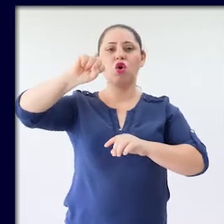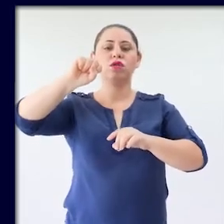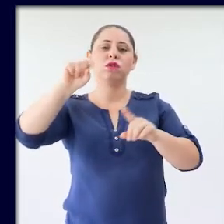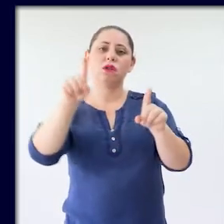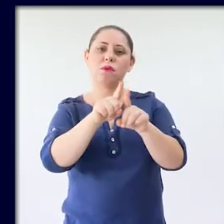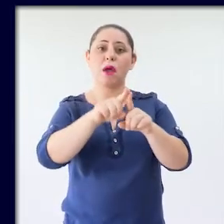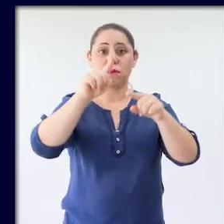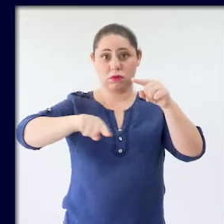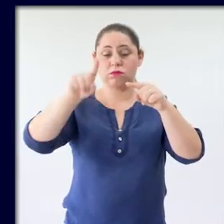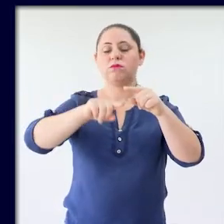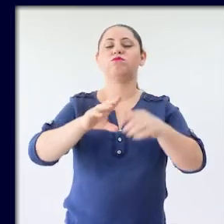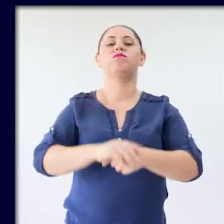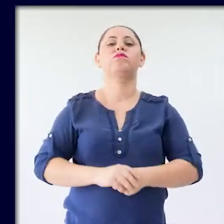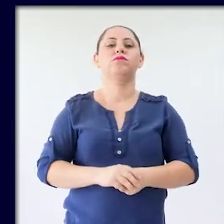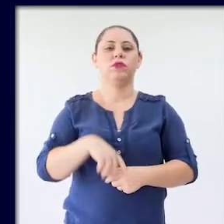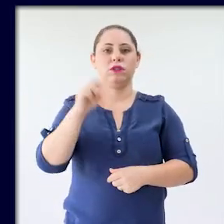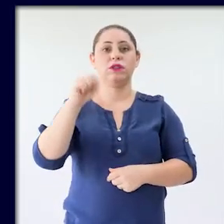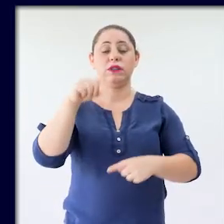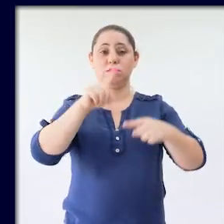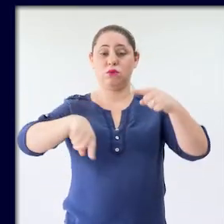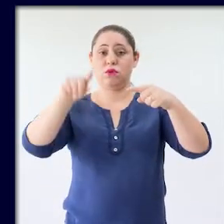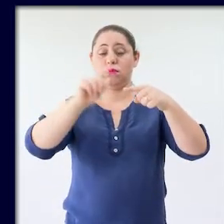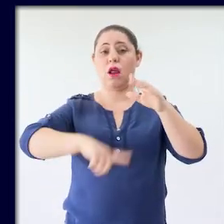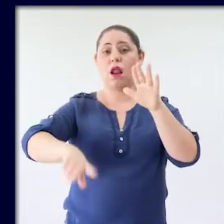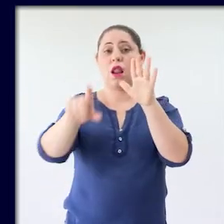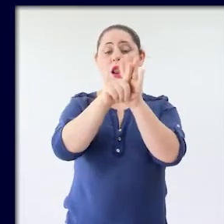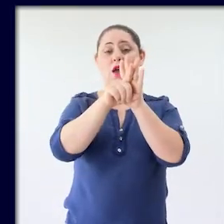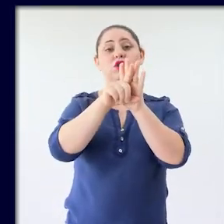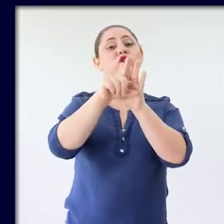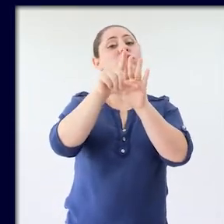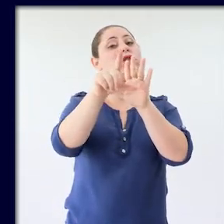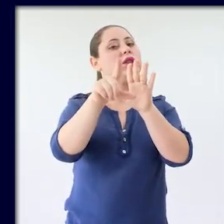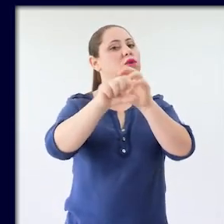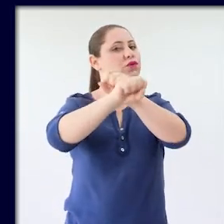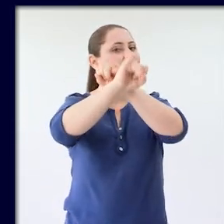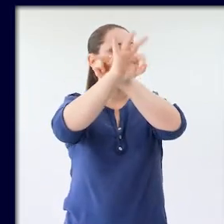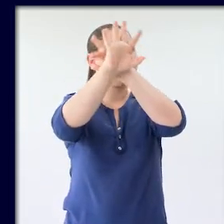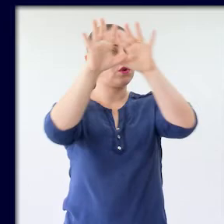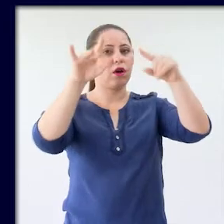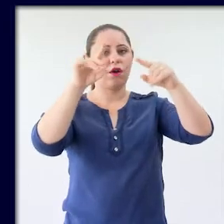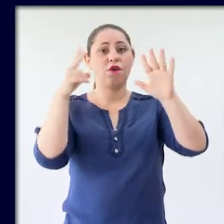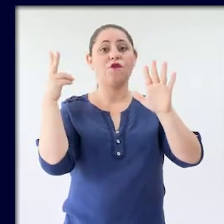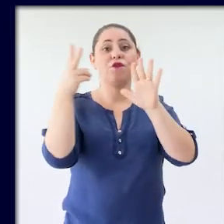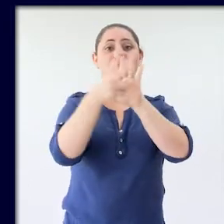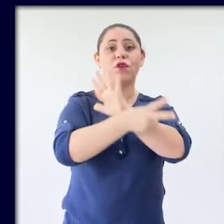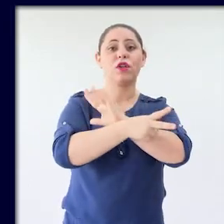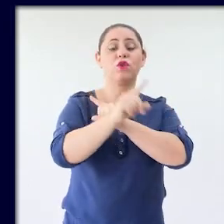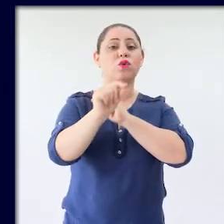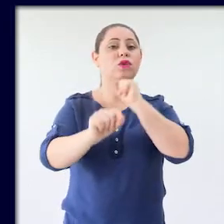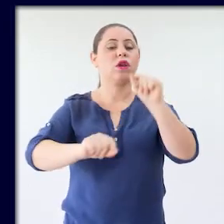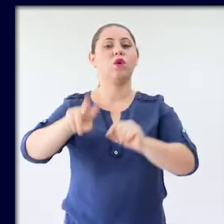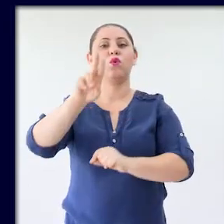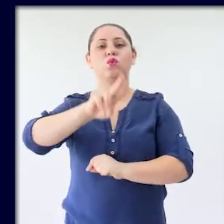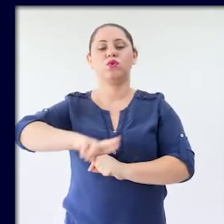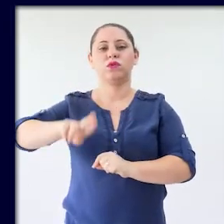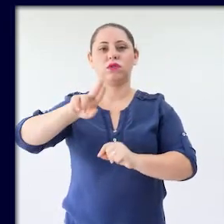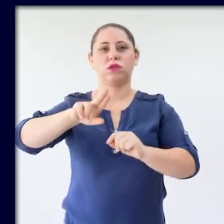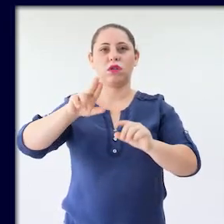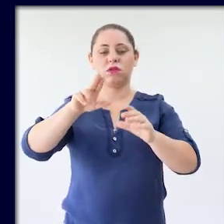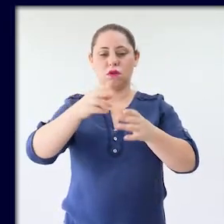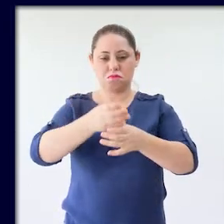estão proibidos? Estão proibidos, a legislação é muito clara nesse sentido, vedou a utilização